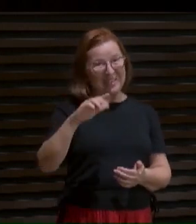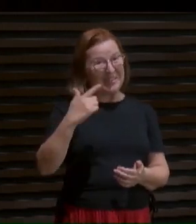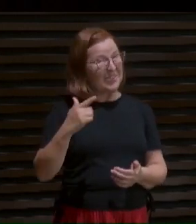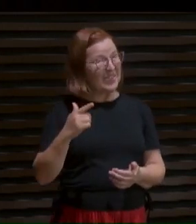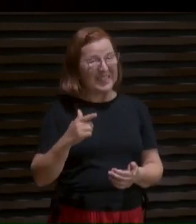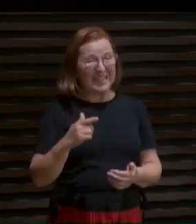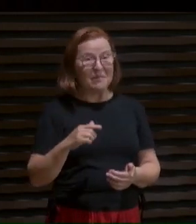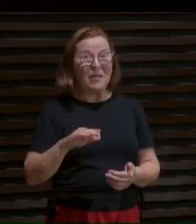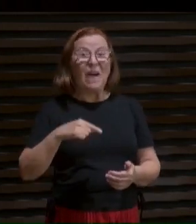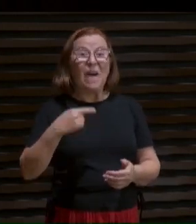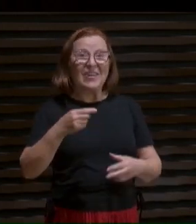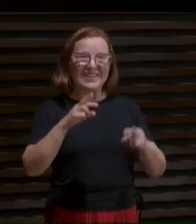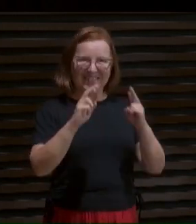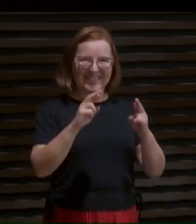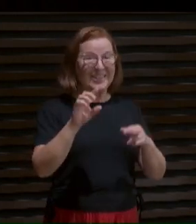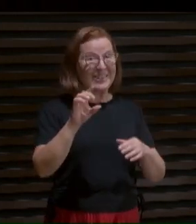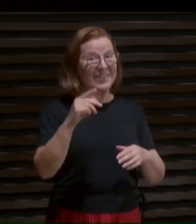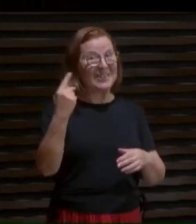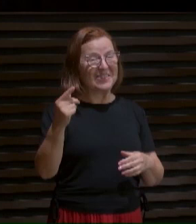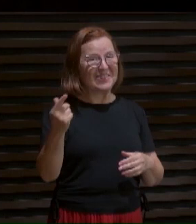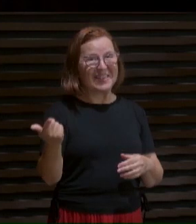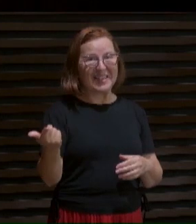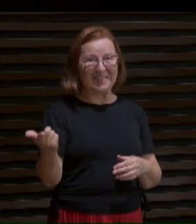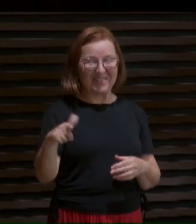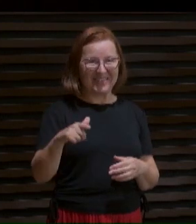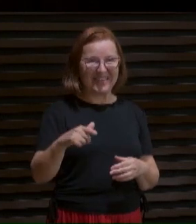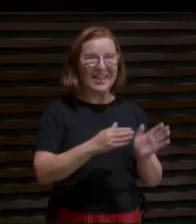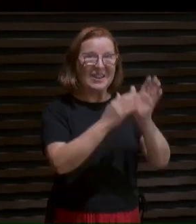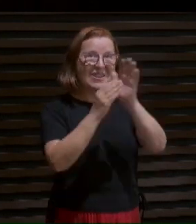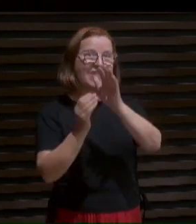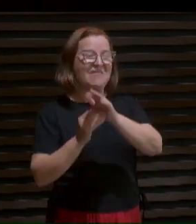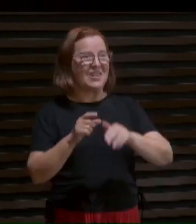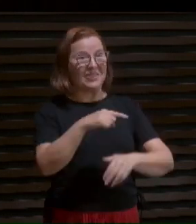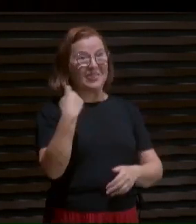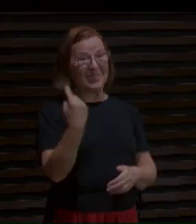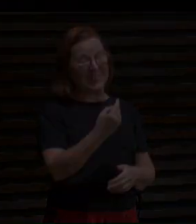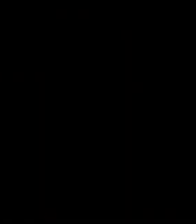volta. Louvado seja o nosso Senhor Jesus Cristo, meus irmãos.